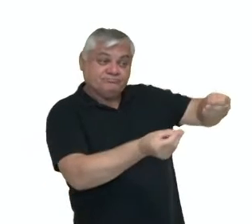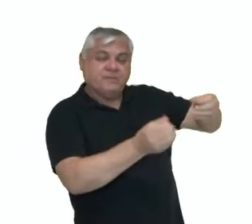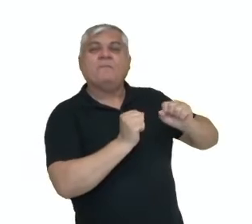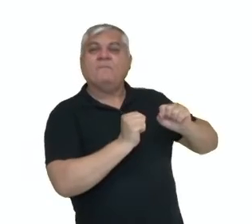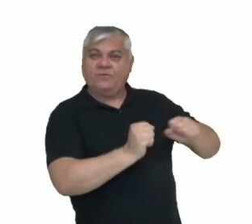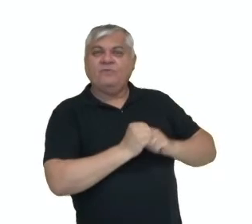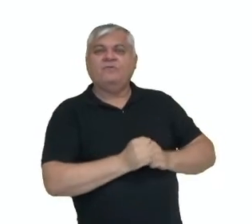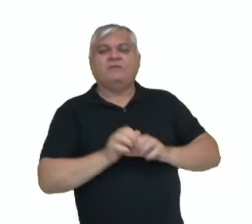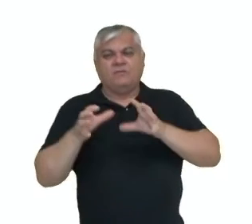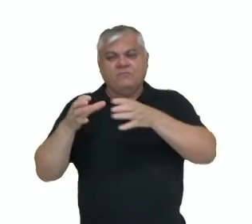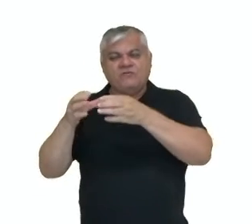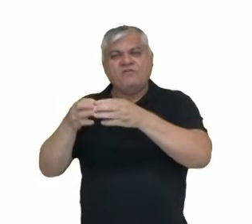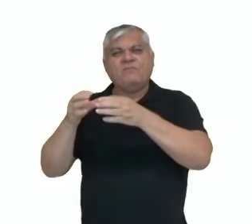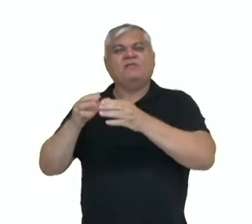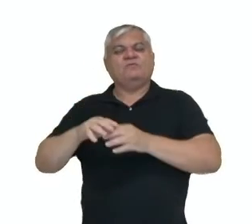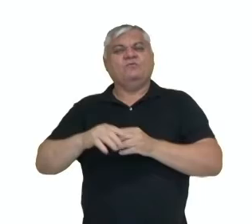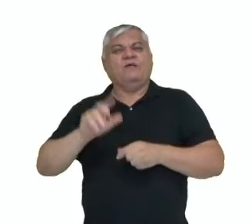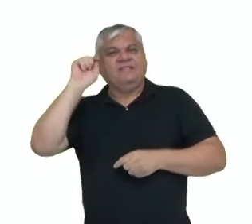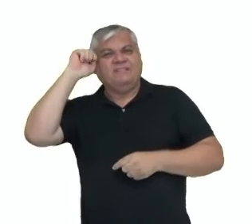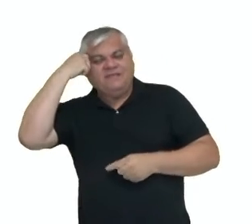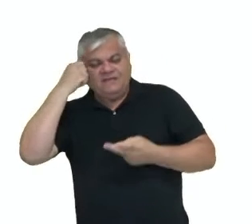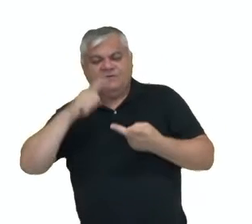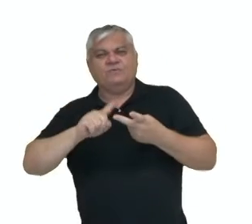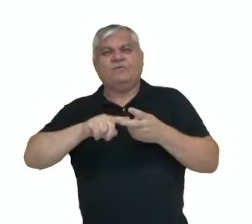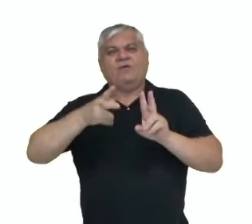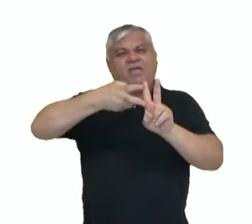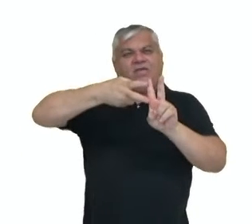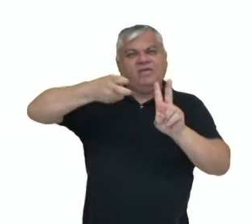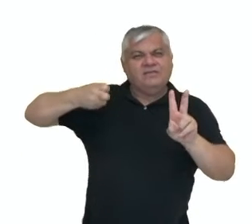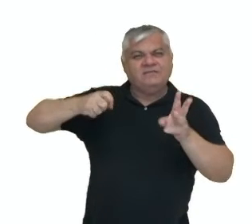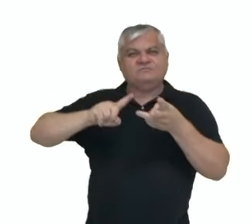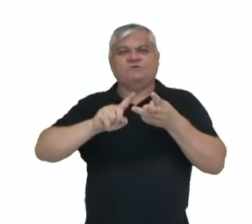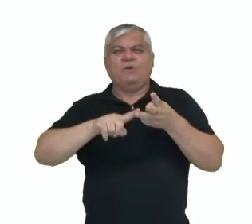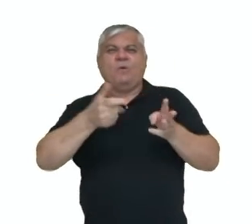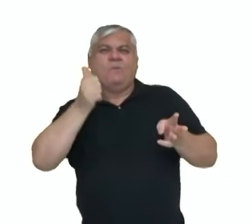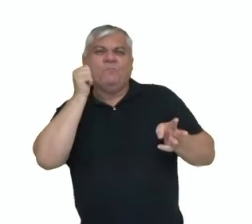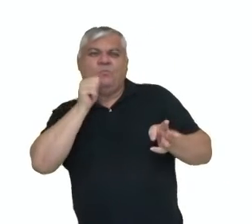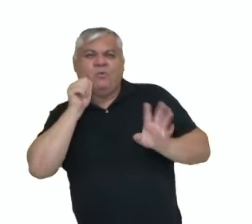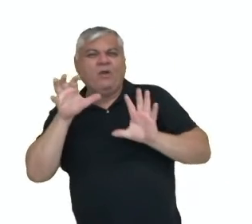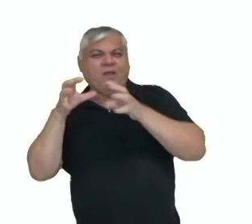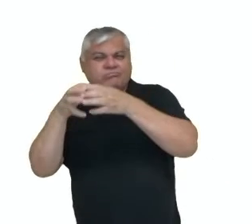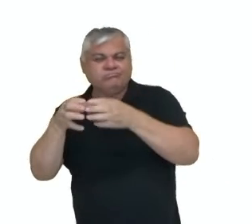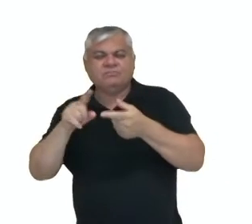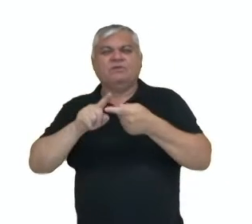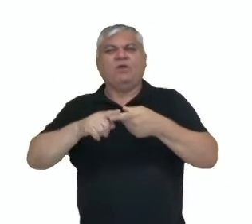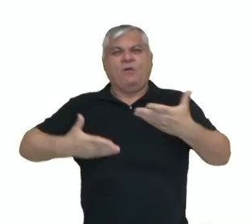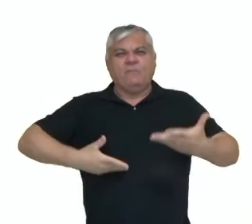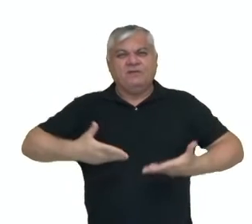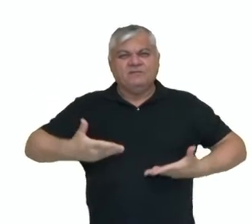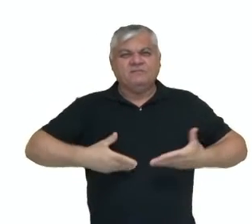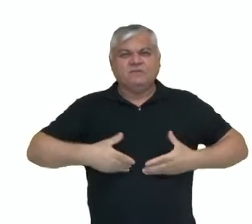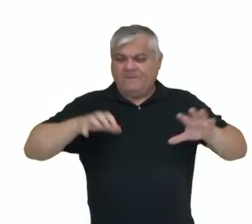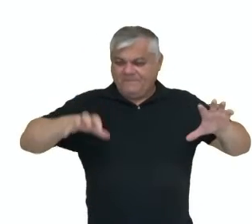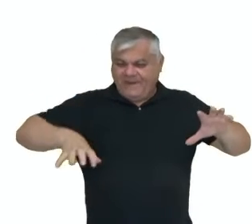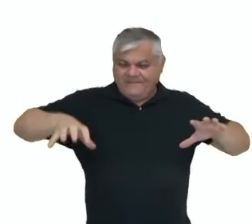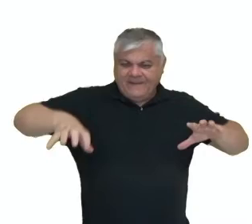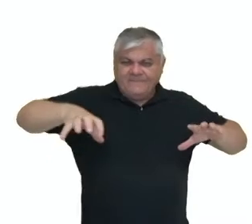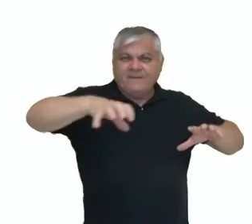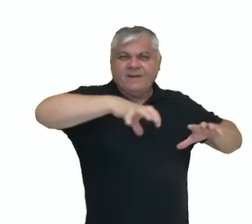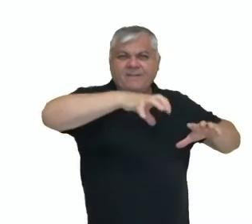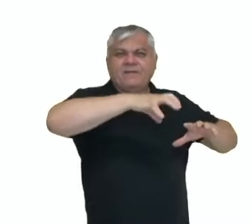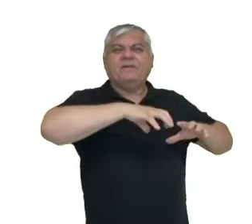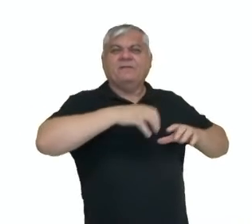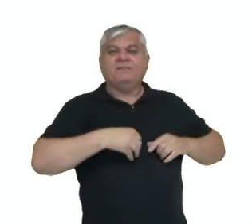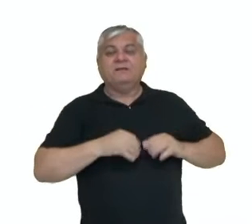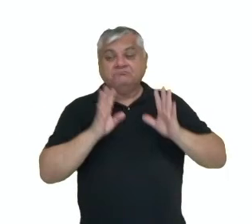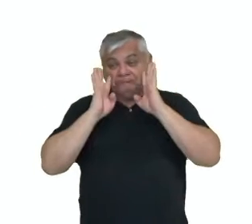movimento negro, o movimento indígena, o movimento feminista, o operário, entre uma grande diversidade de setores da sociedade brasileira, foram